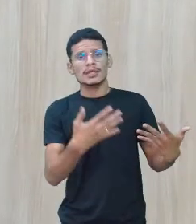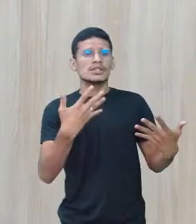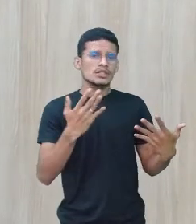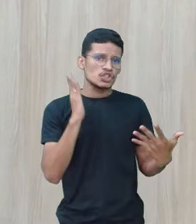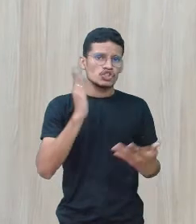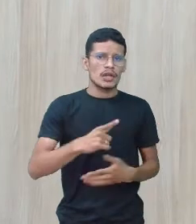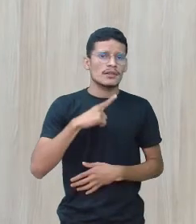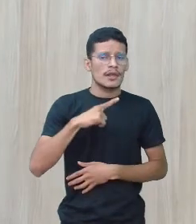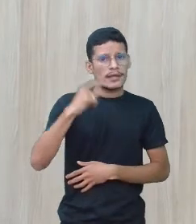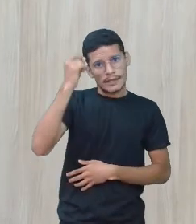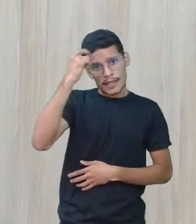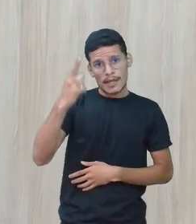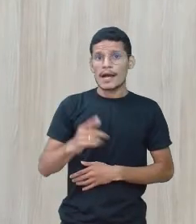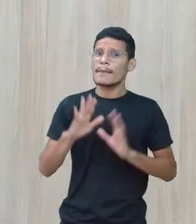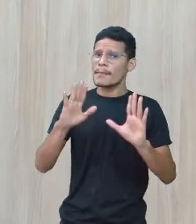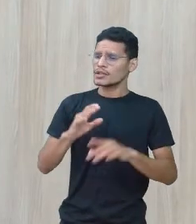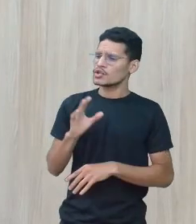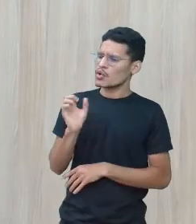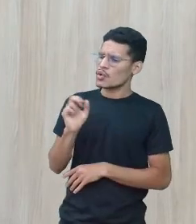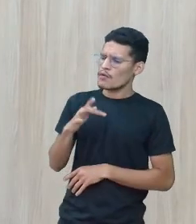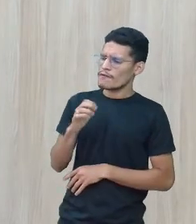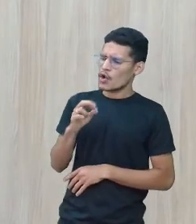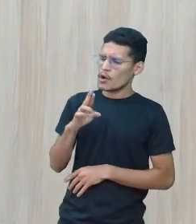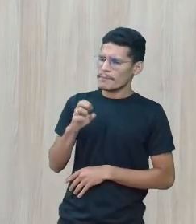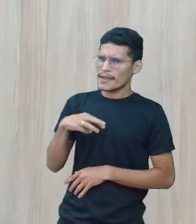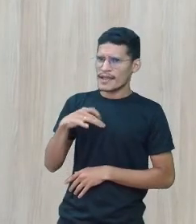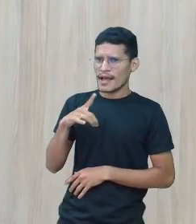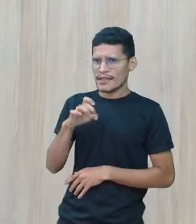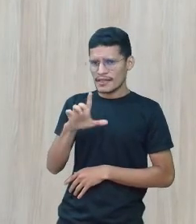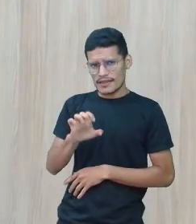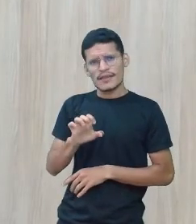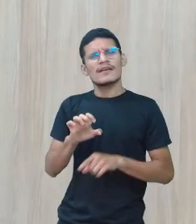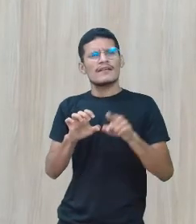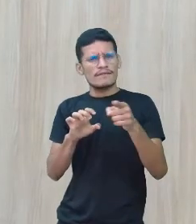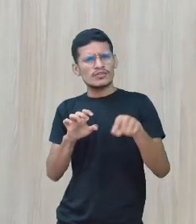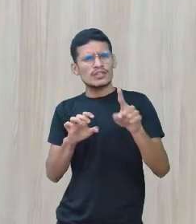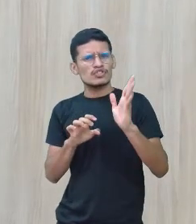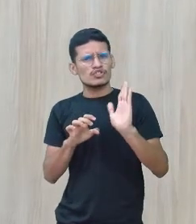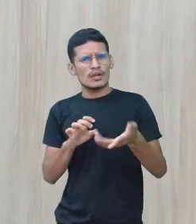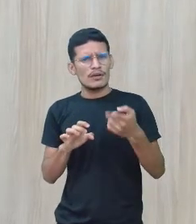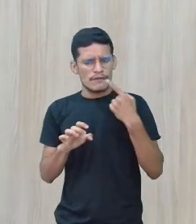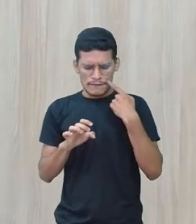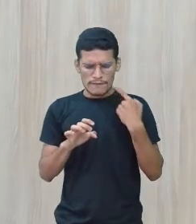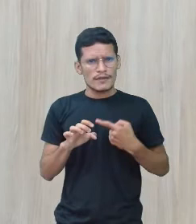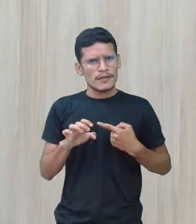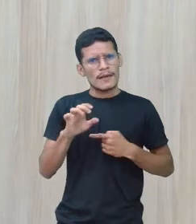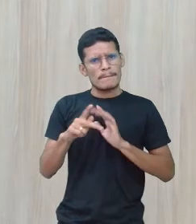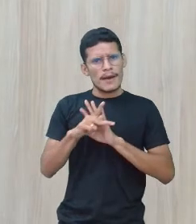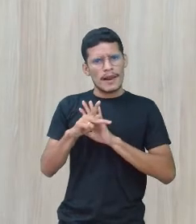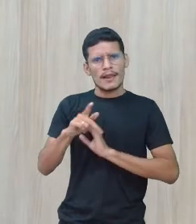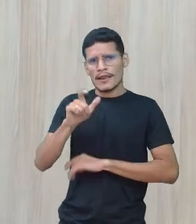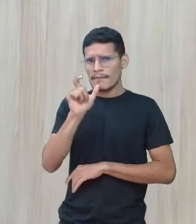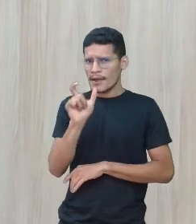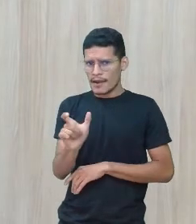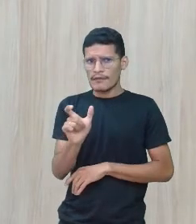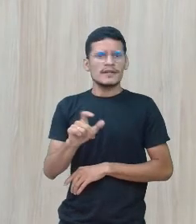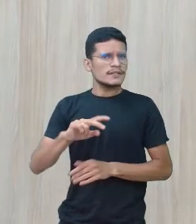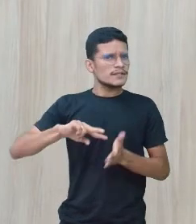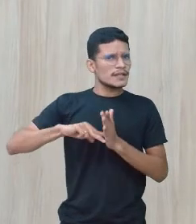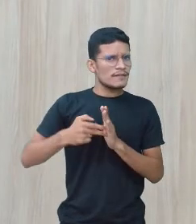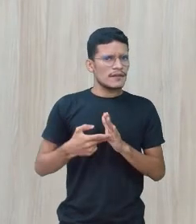ideia, né? Mas quando eu digo conformidade, conformativa, vocês já ouviram falar essa palavra? Vocês sabem o que